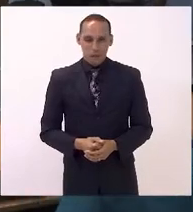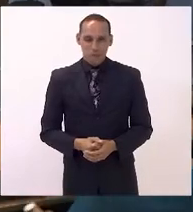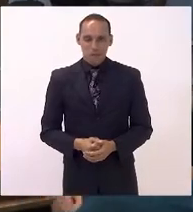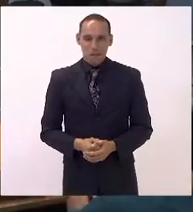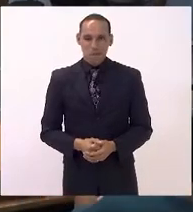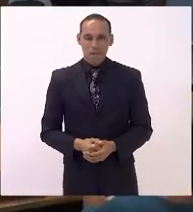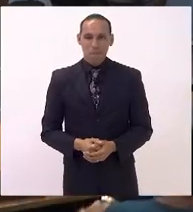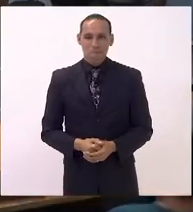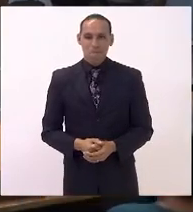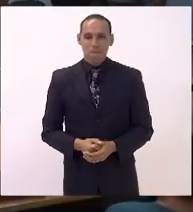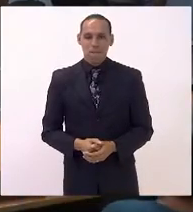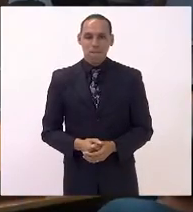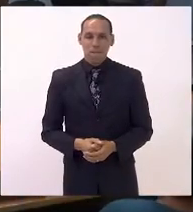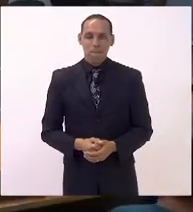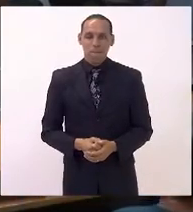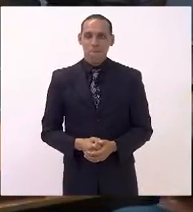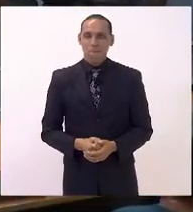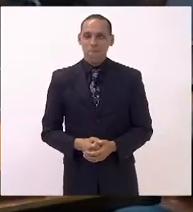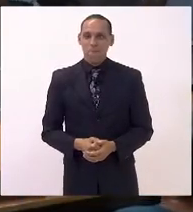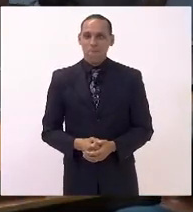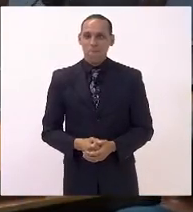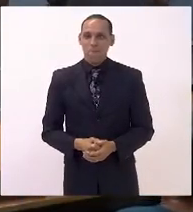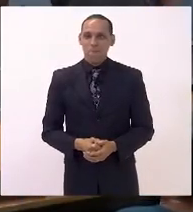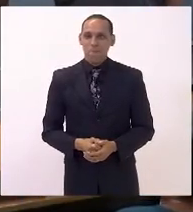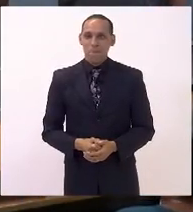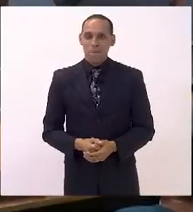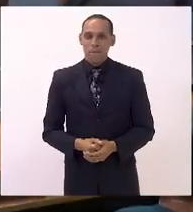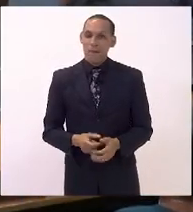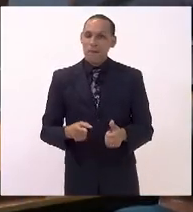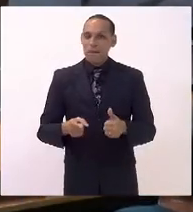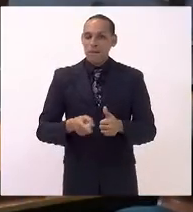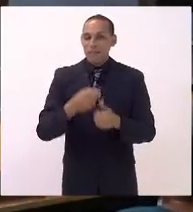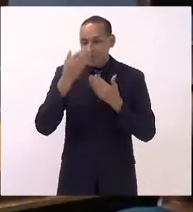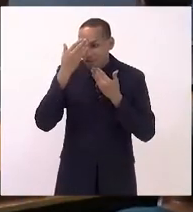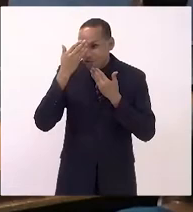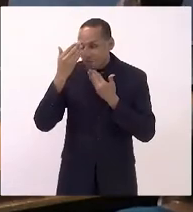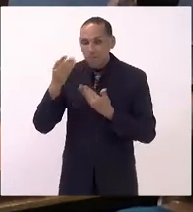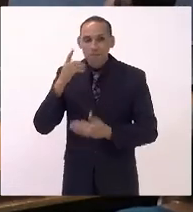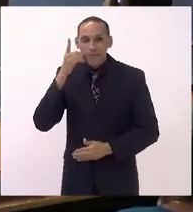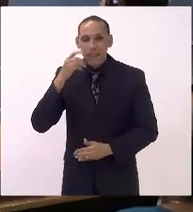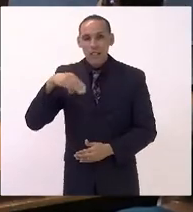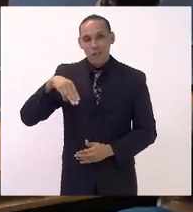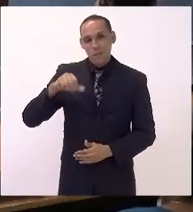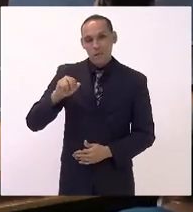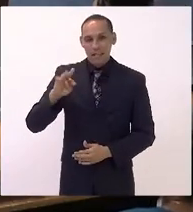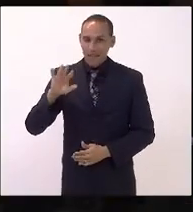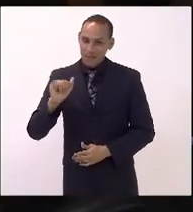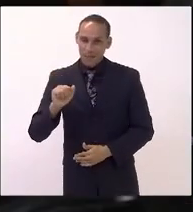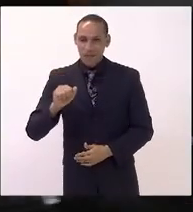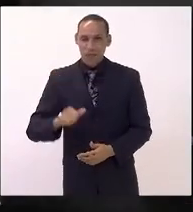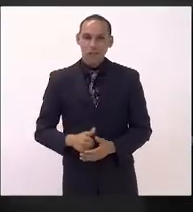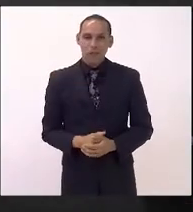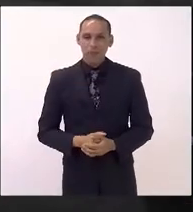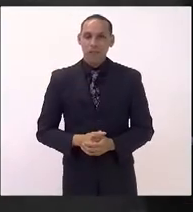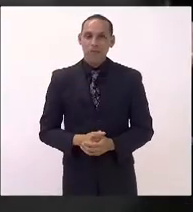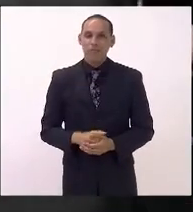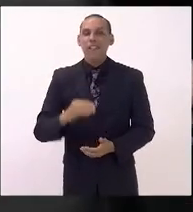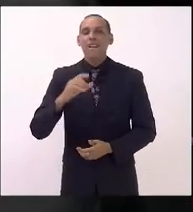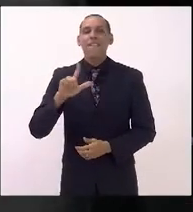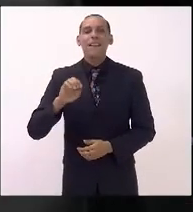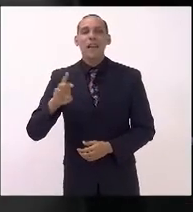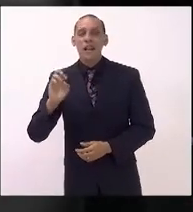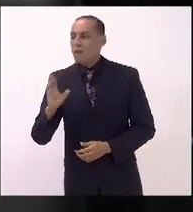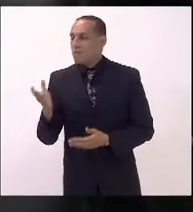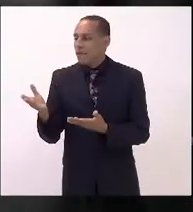hoje foi um grande dia. Quero primeiro agradecer a deputada Marta Rocha, né, o Kleber, que está aqui,